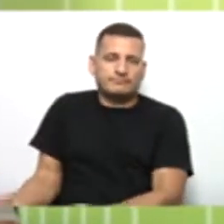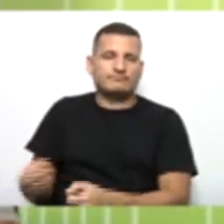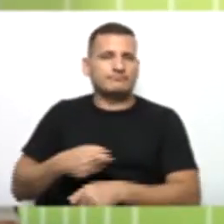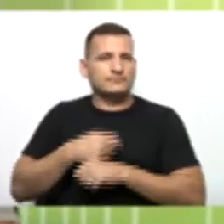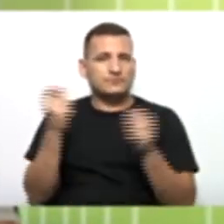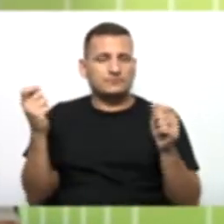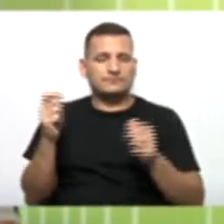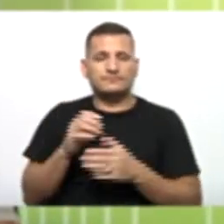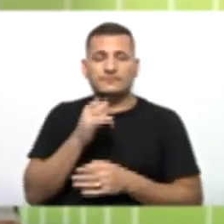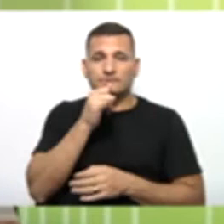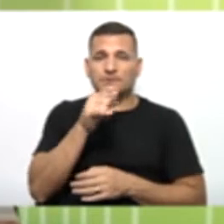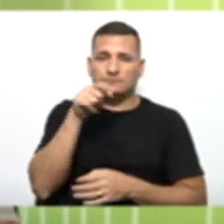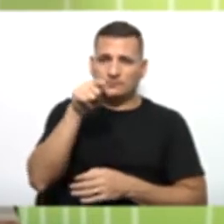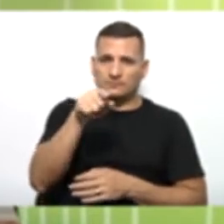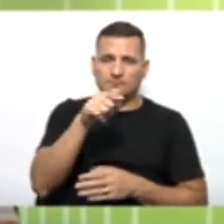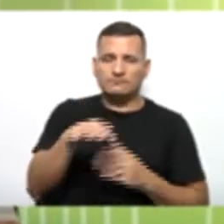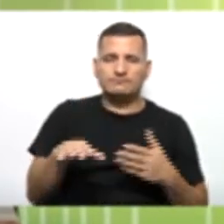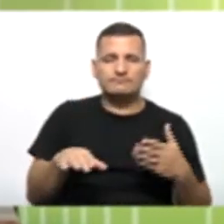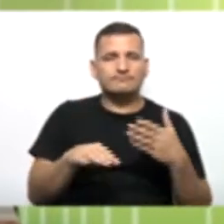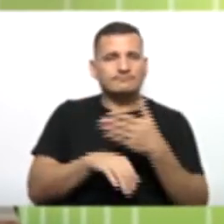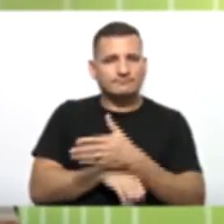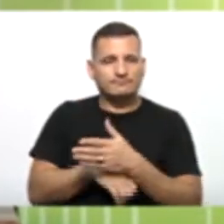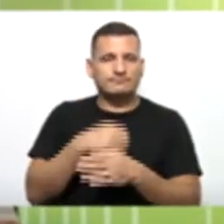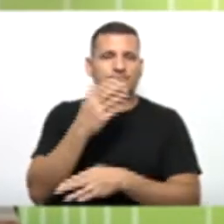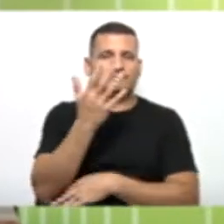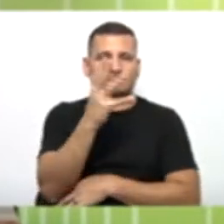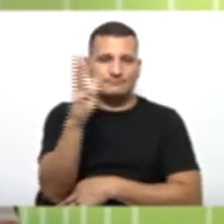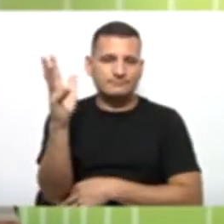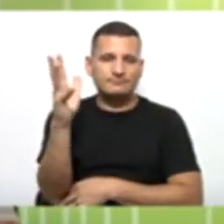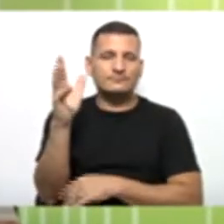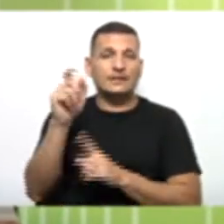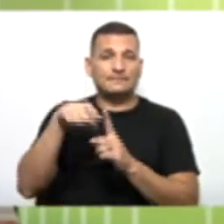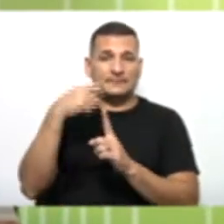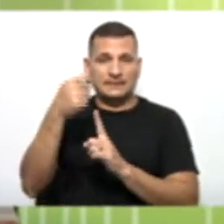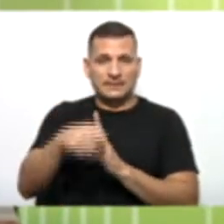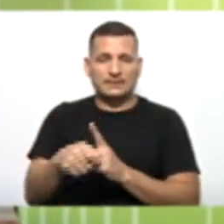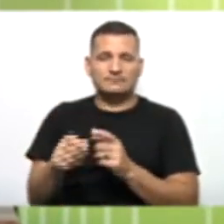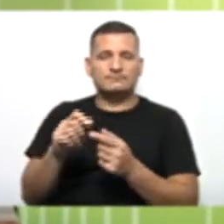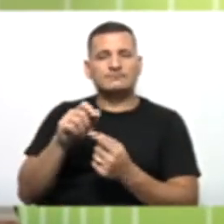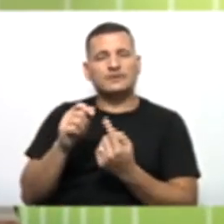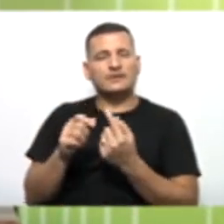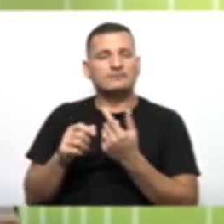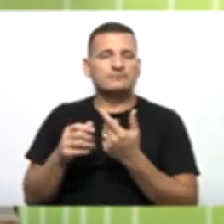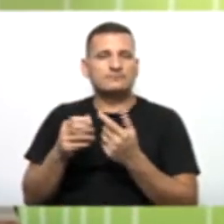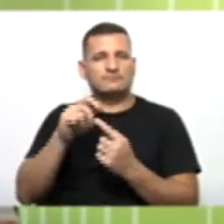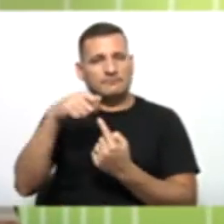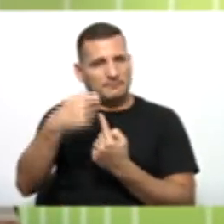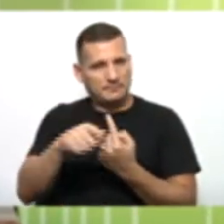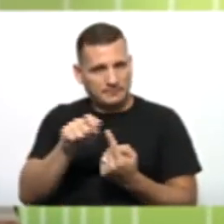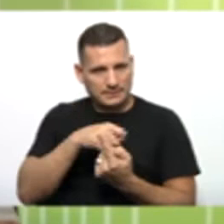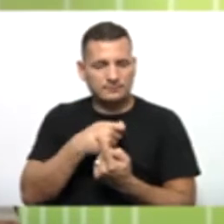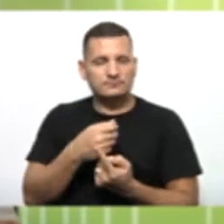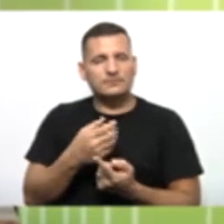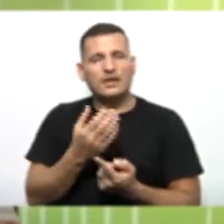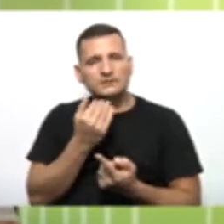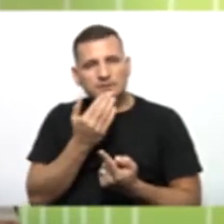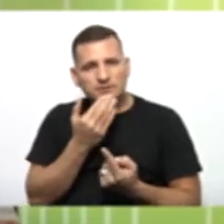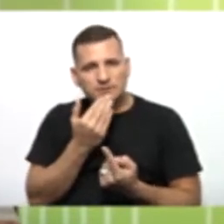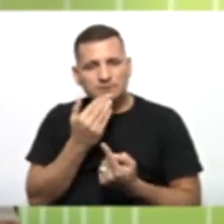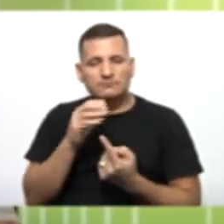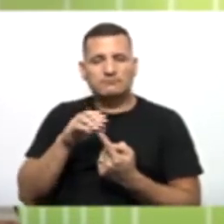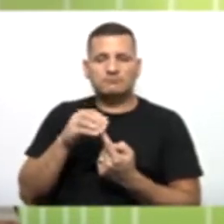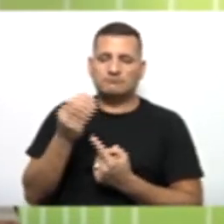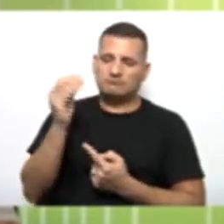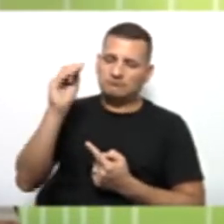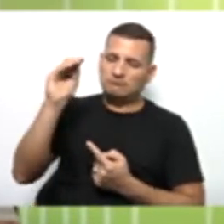você pegar aí numa floresta e comer uma banana e jogar a casca, alguns dias depois aquela casca não vai existir